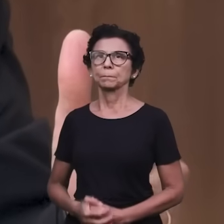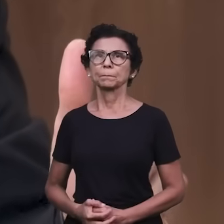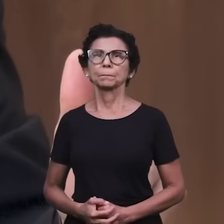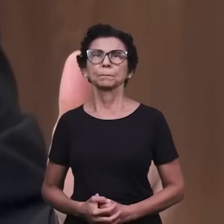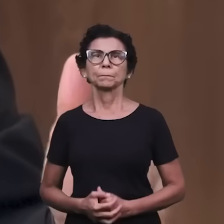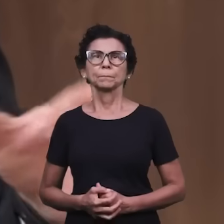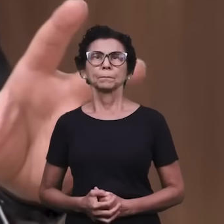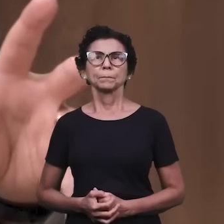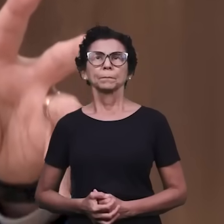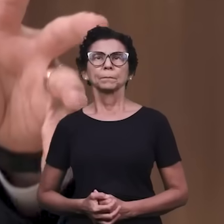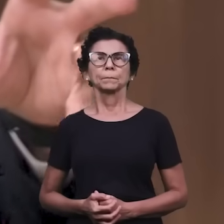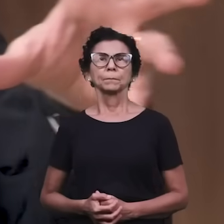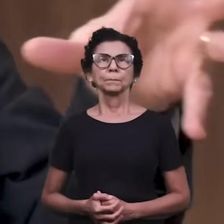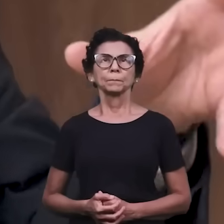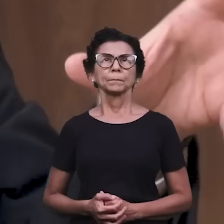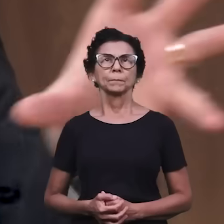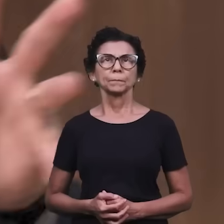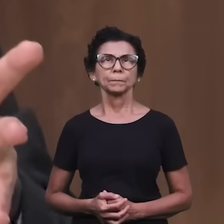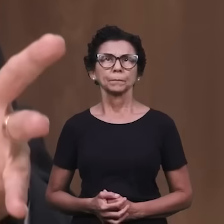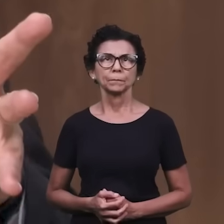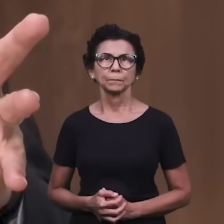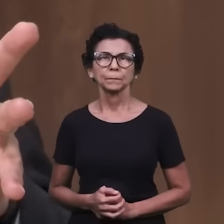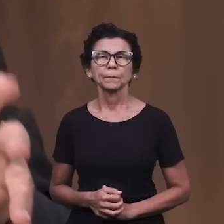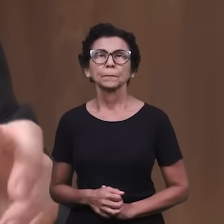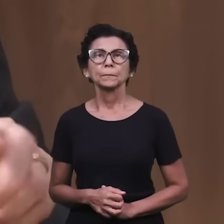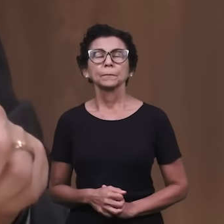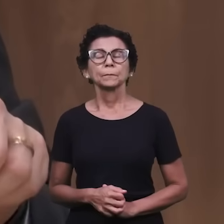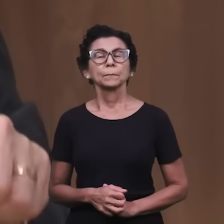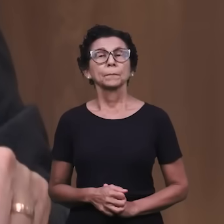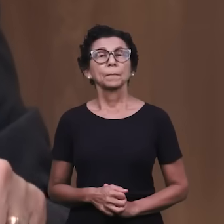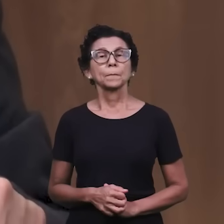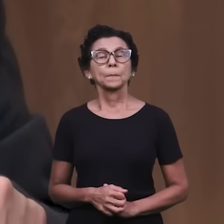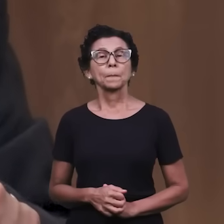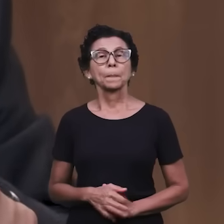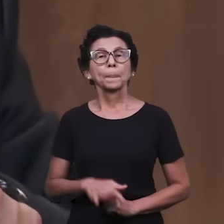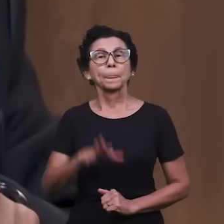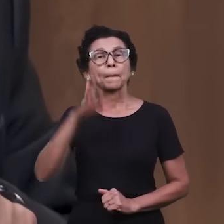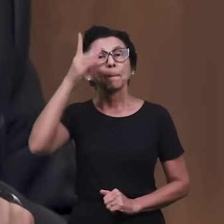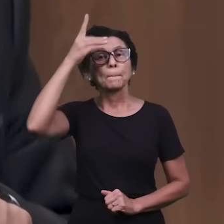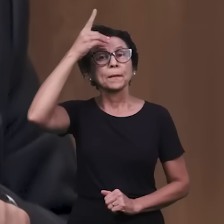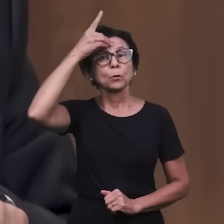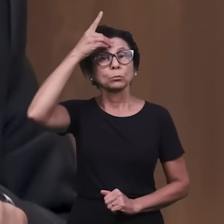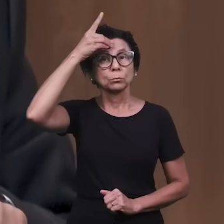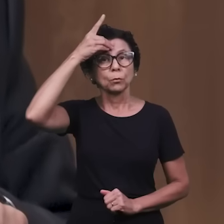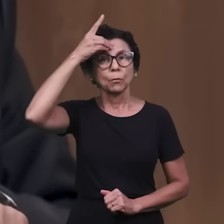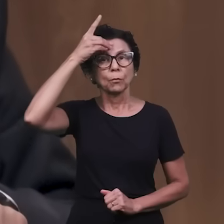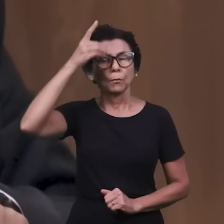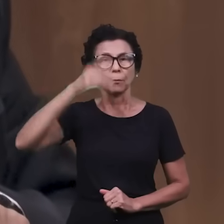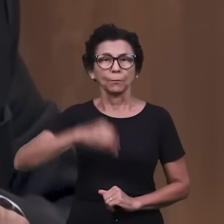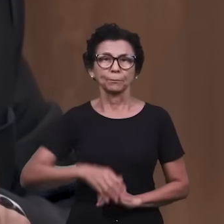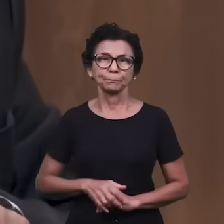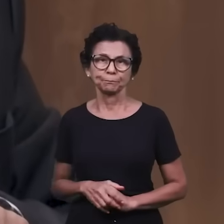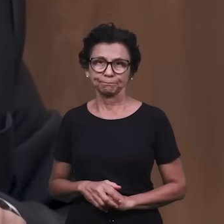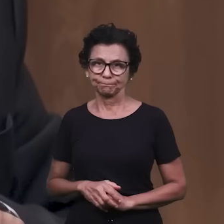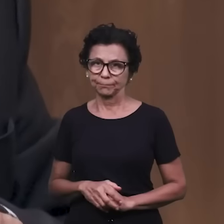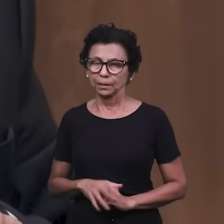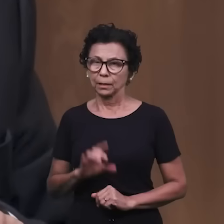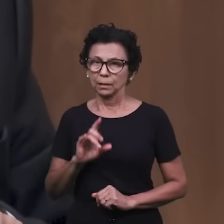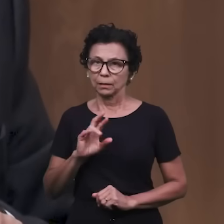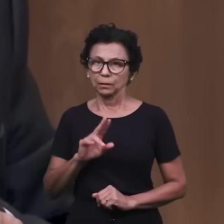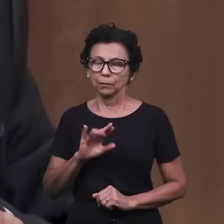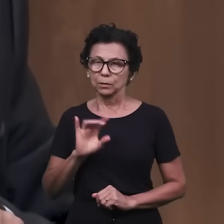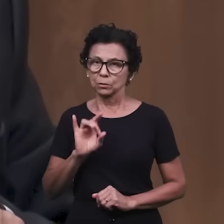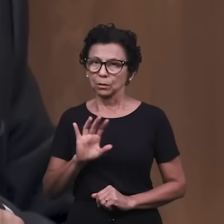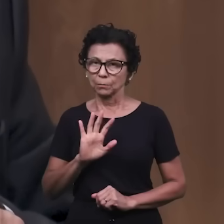Aí o que eu disse para o grupo antes do culto. Esse dom, ele vai se estender, não é só para hoje